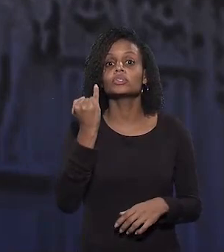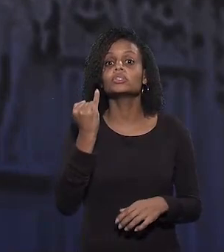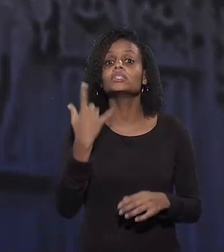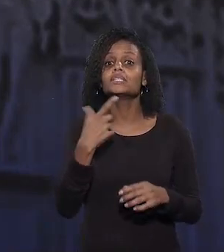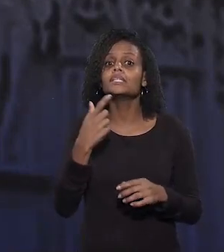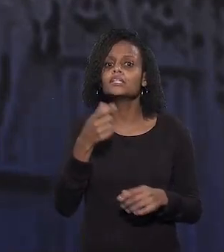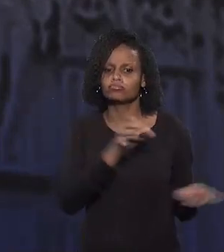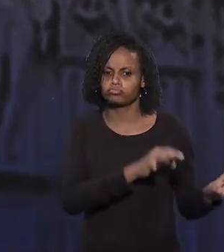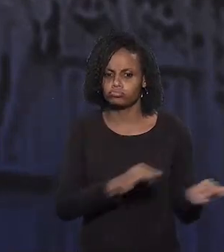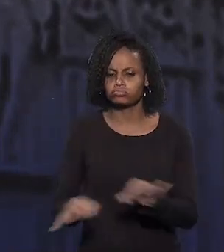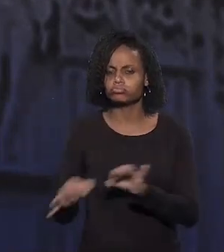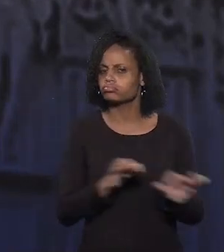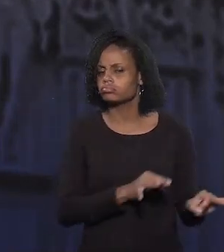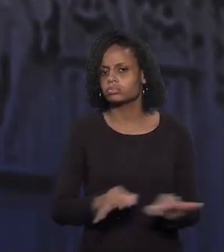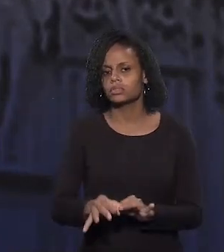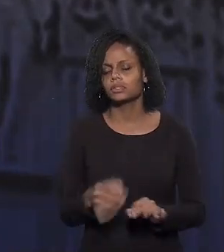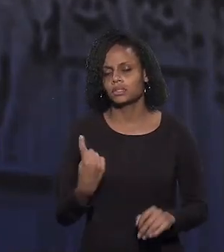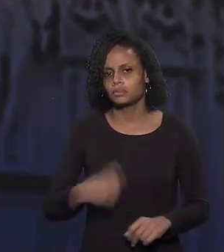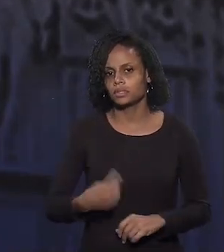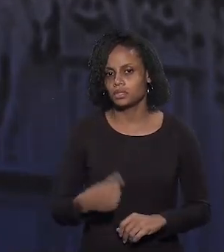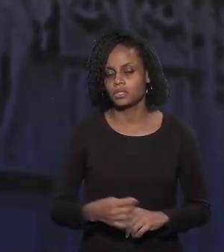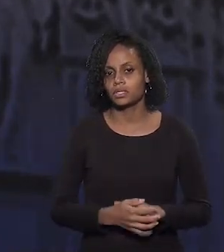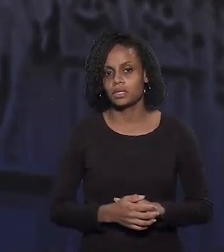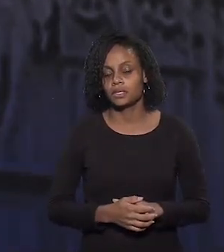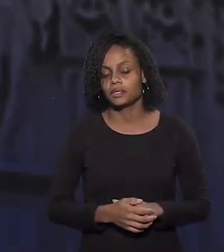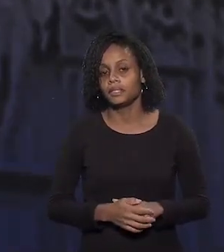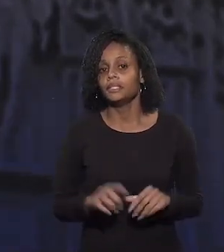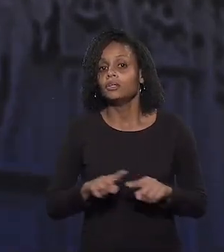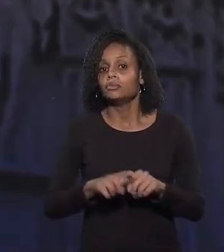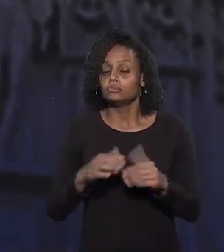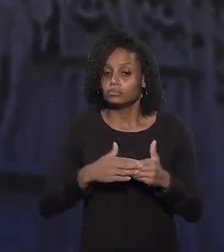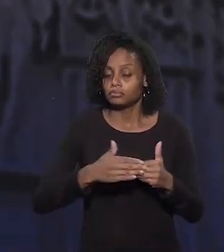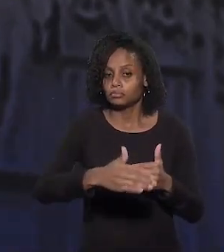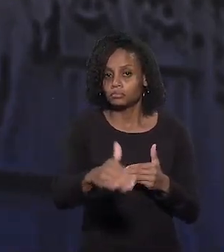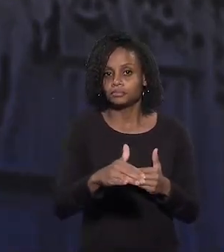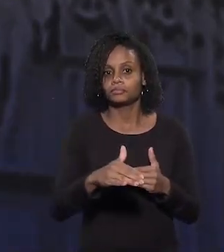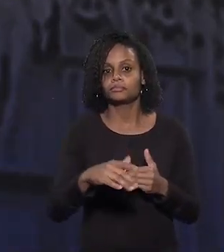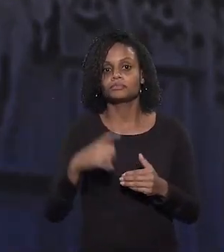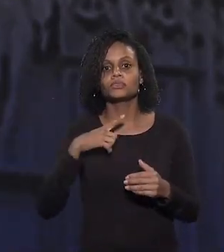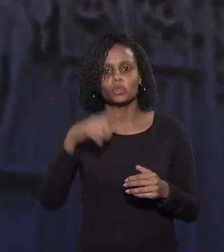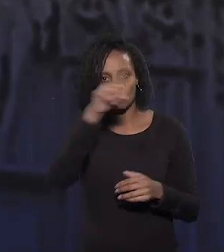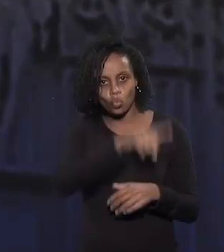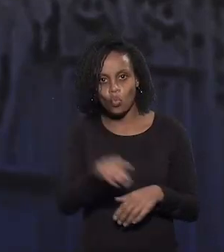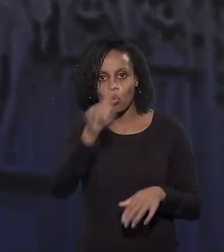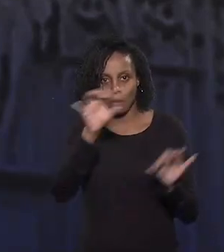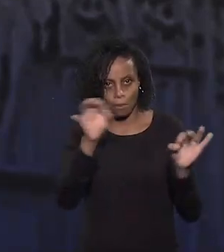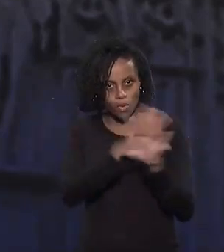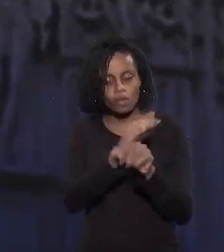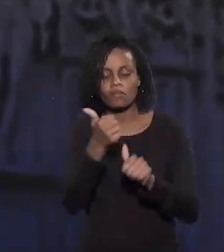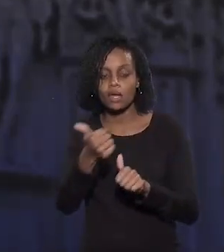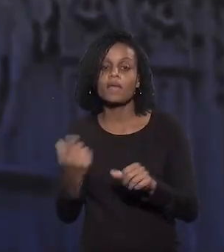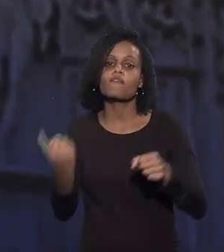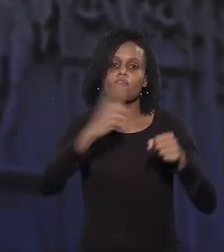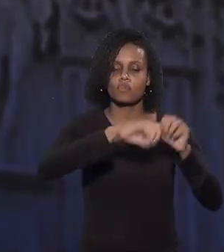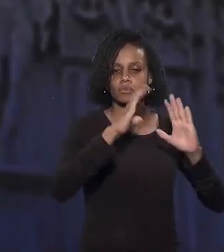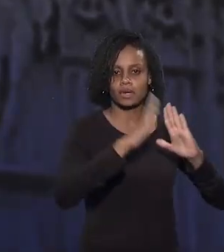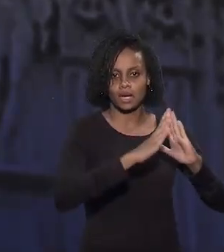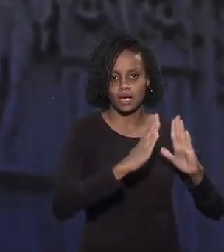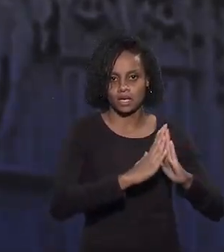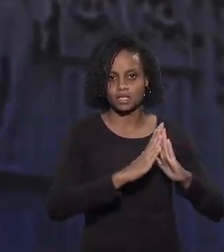modalidade seja intensiva, sim? A partir de aí, se ele passa o primeiro ciclo, ele volta à sua